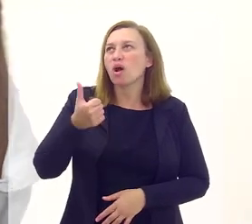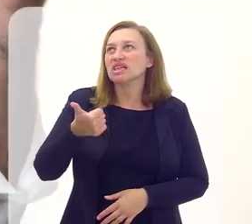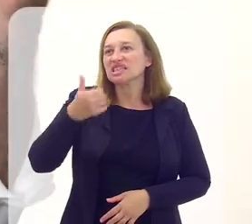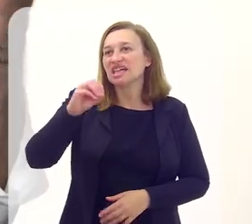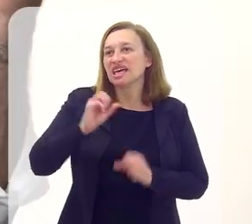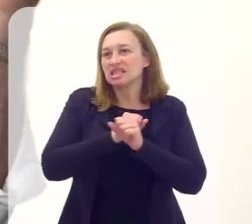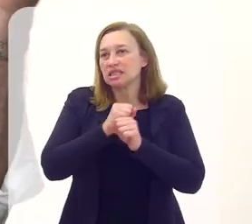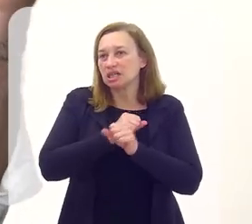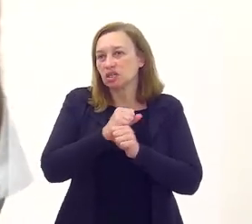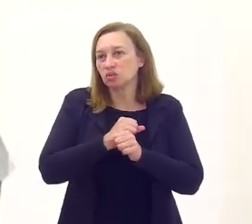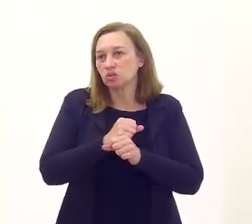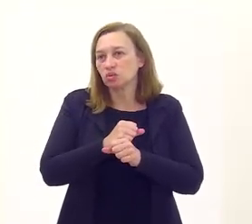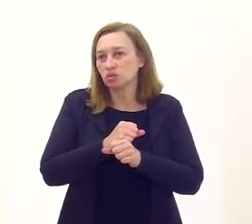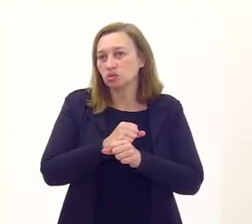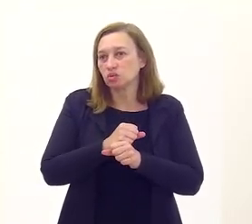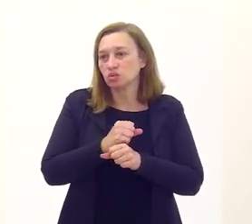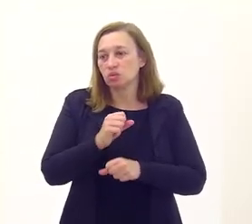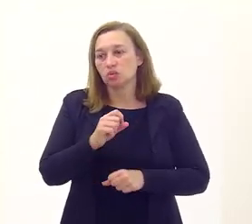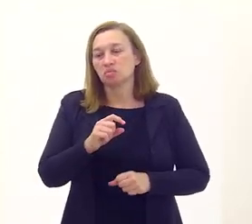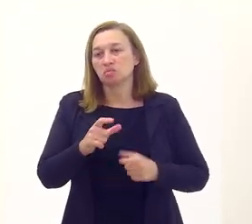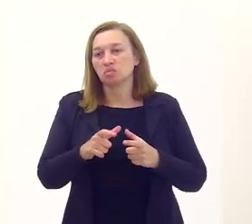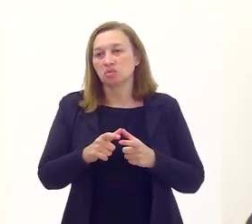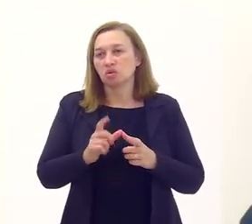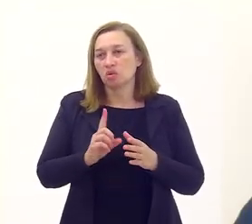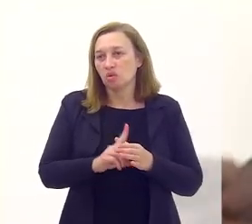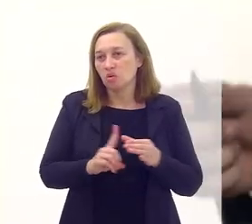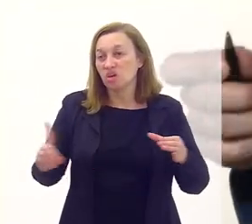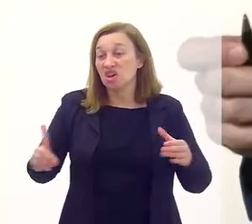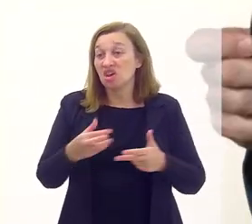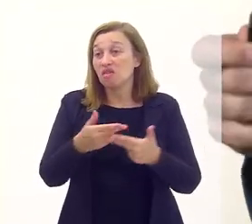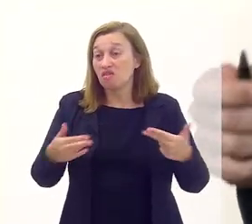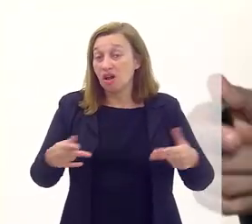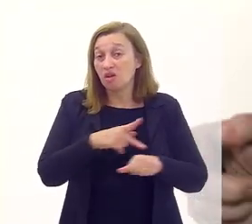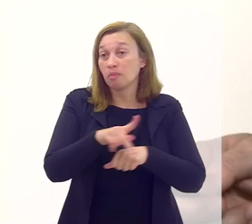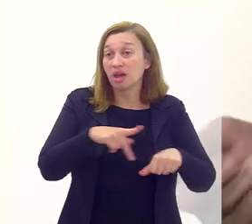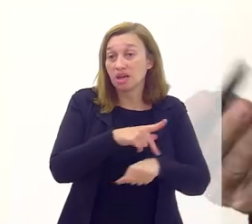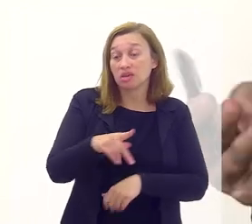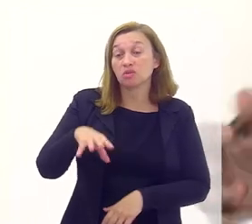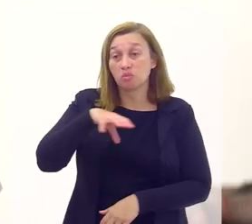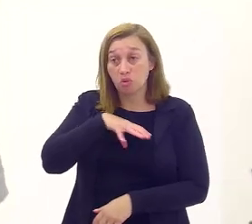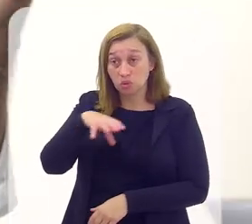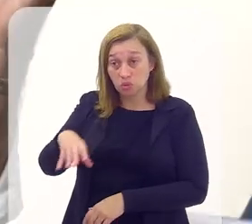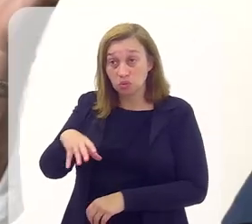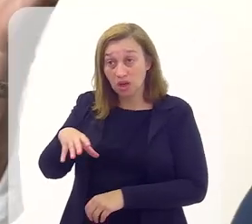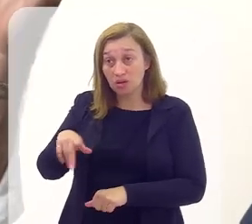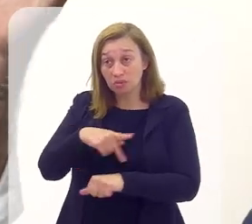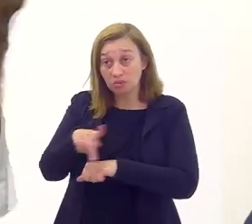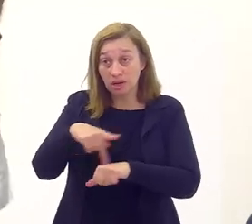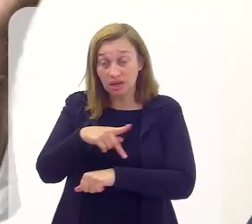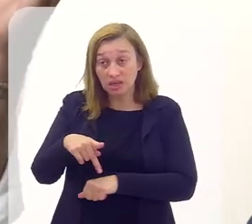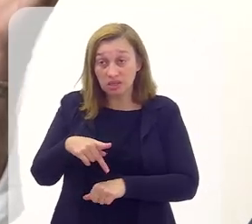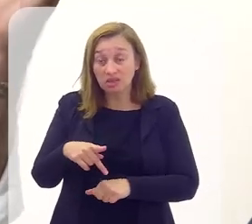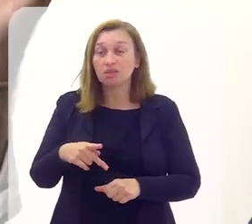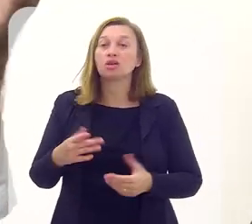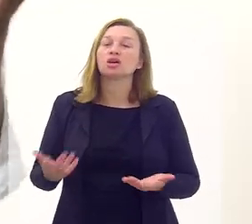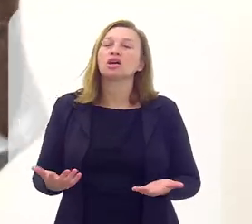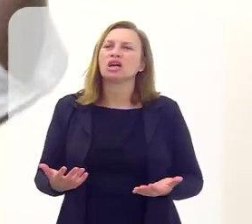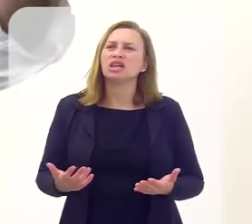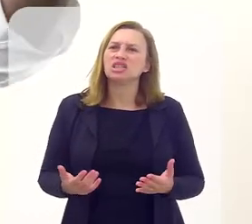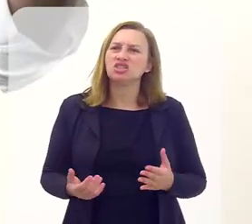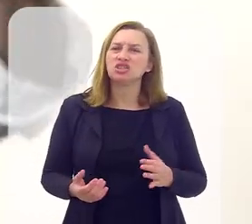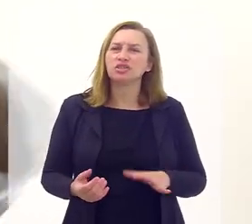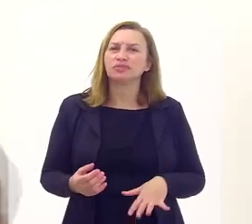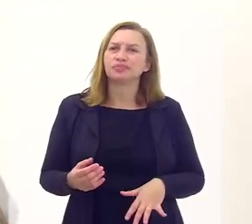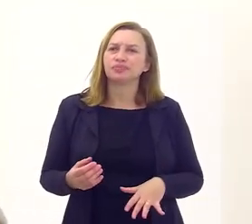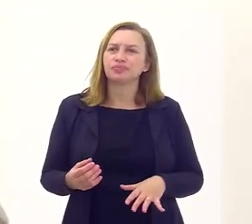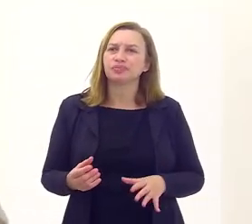quase que 10 anos exilado, banido, em vários países. Em Portugal, a gente montou o Comitê da Anistia com apoio